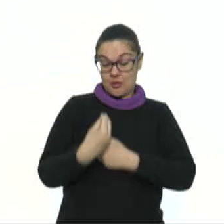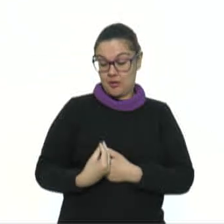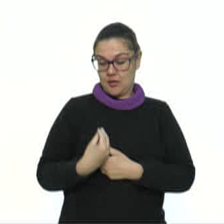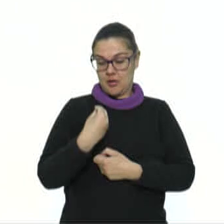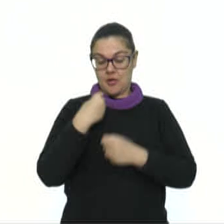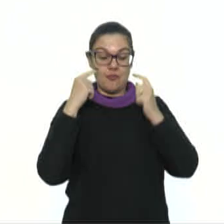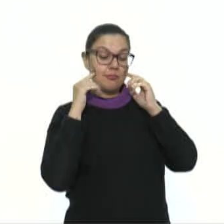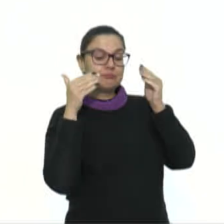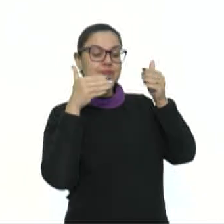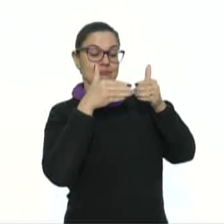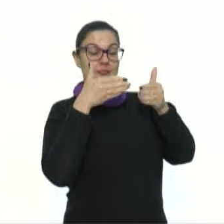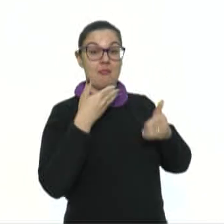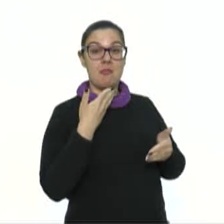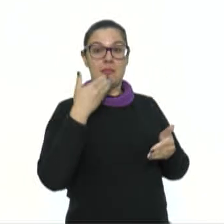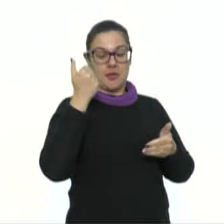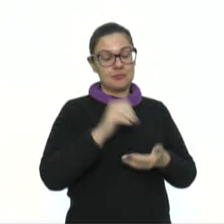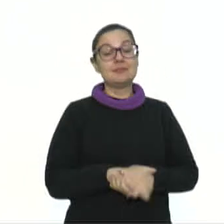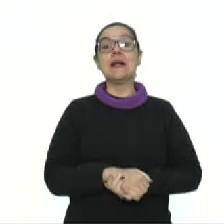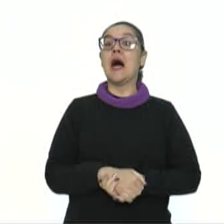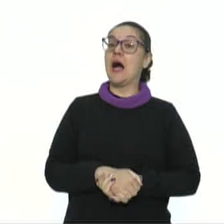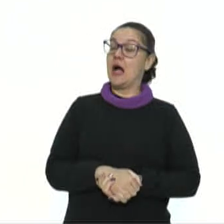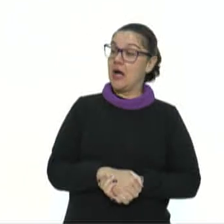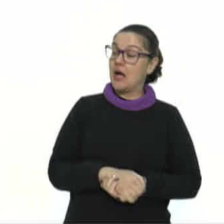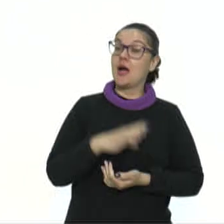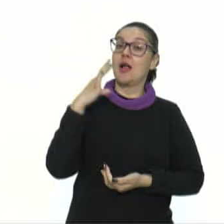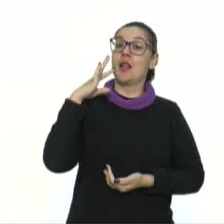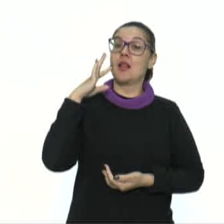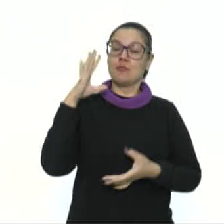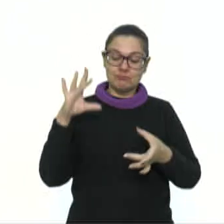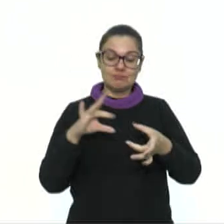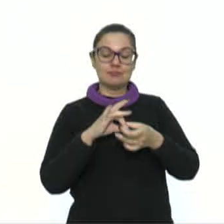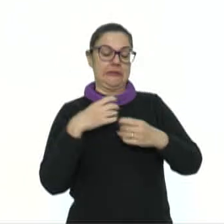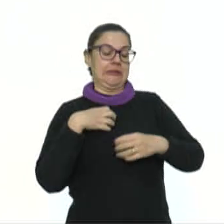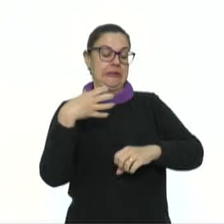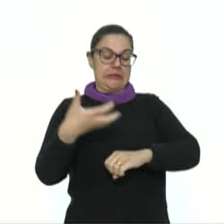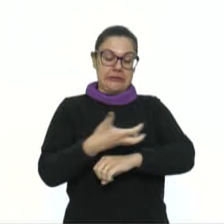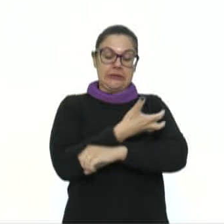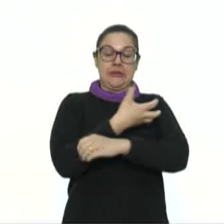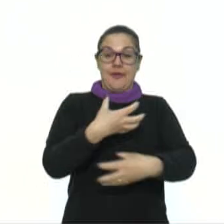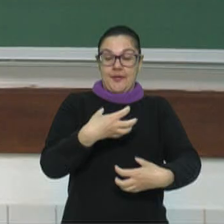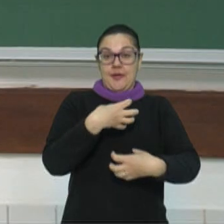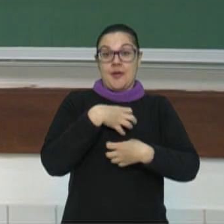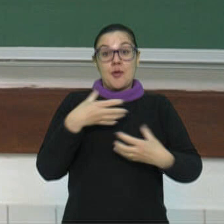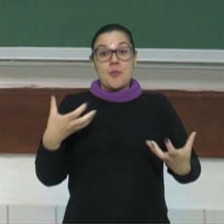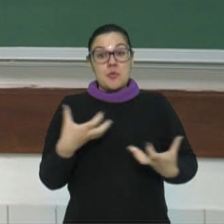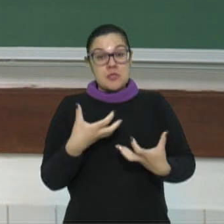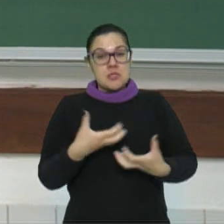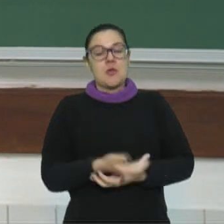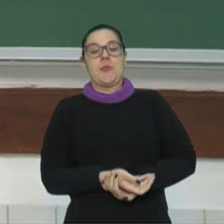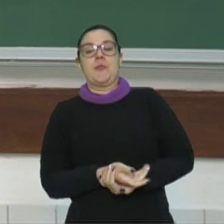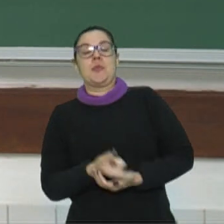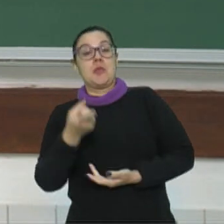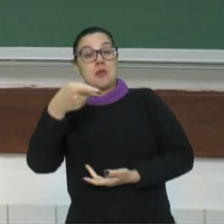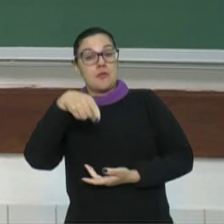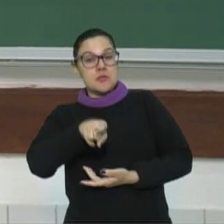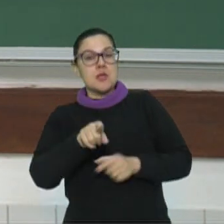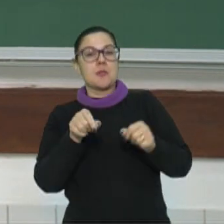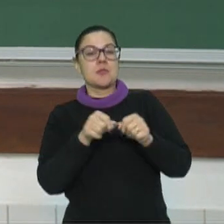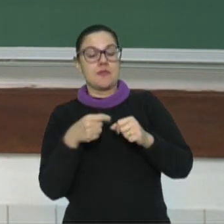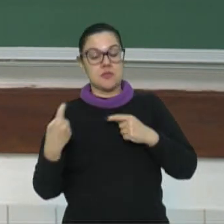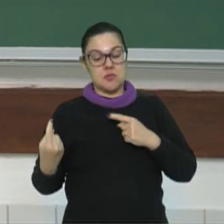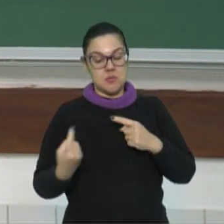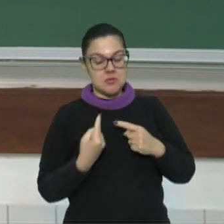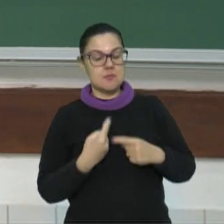uma outra perspectiva. Legal, né? Aí buscar entender as emoções, é isso que a gente está tentando fazer, mas você tem que fazer isso mais